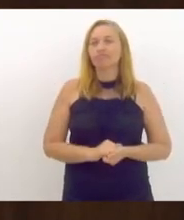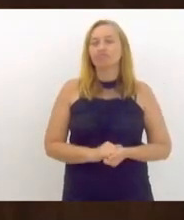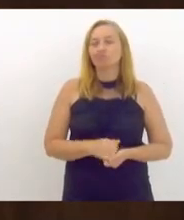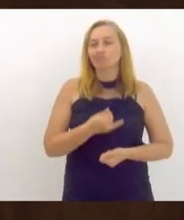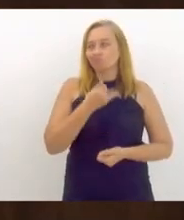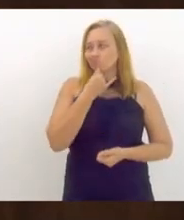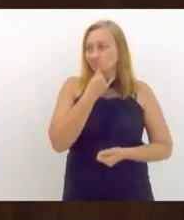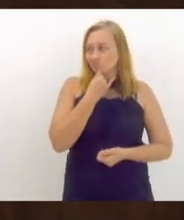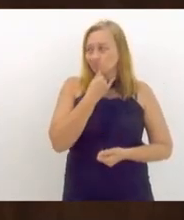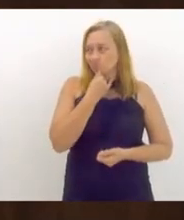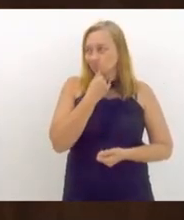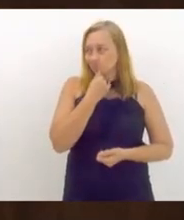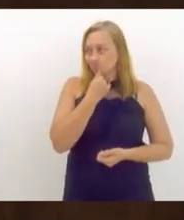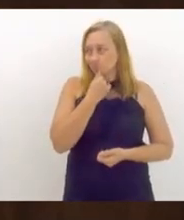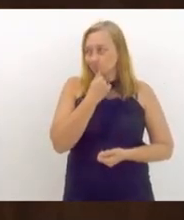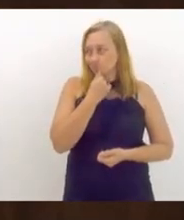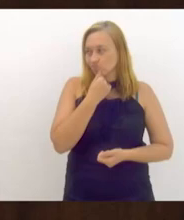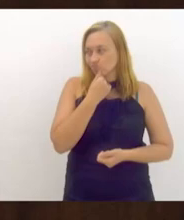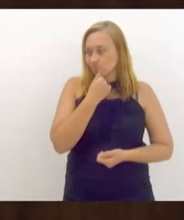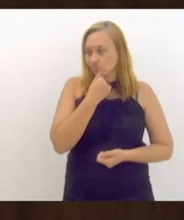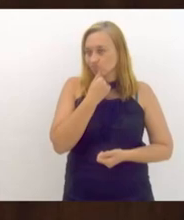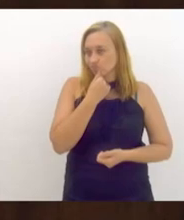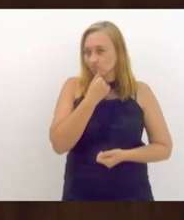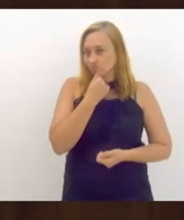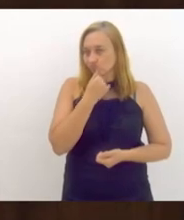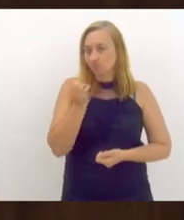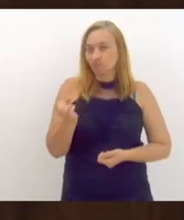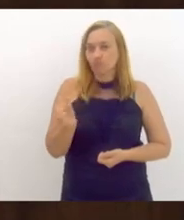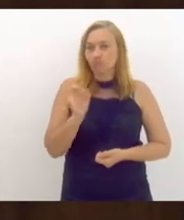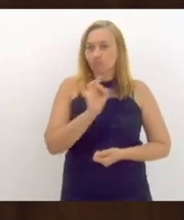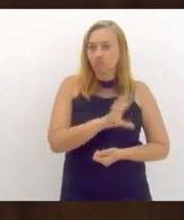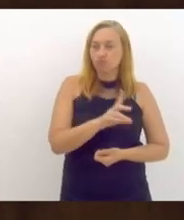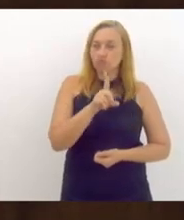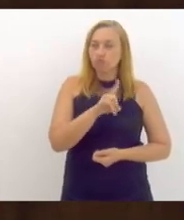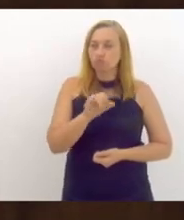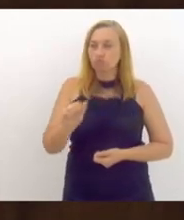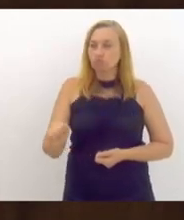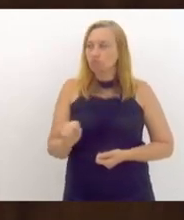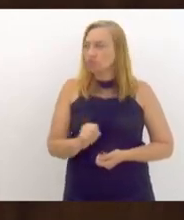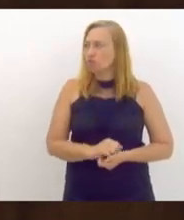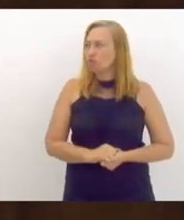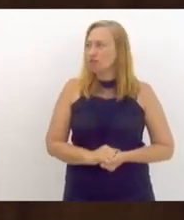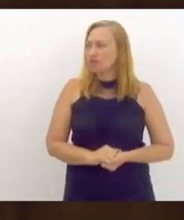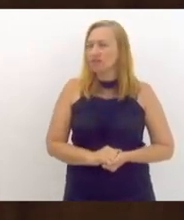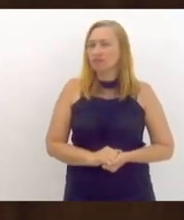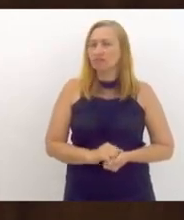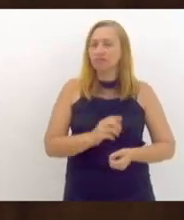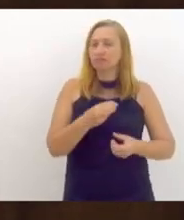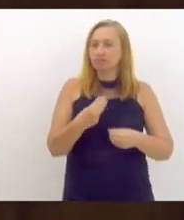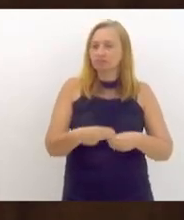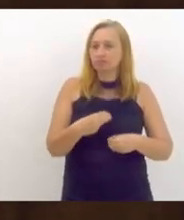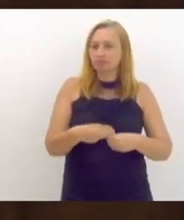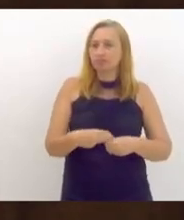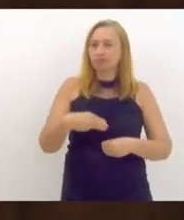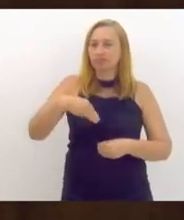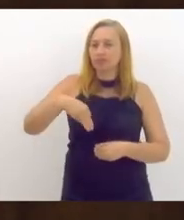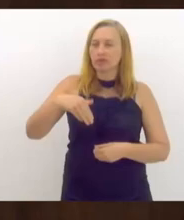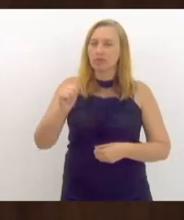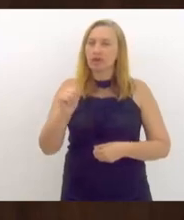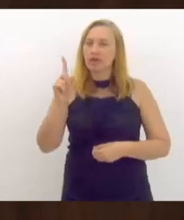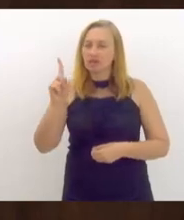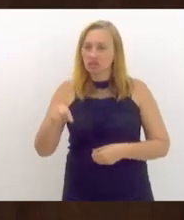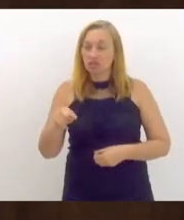triste atualidade. Recentemente, nos últimos dias, no município de Magé, nós assistimos